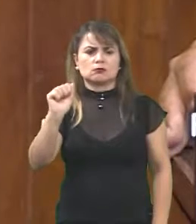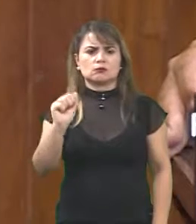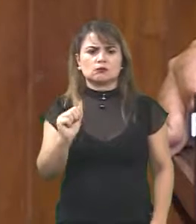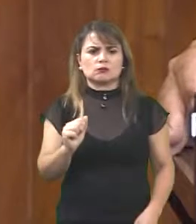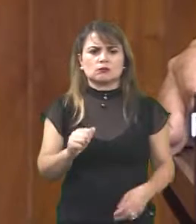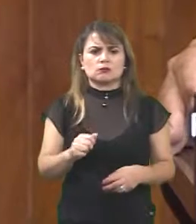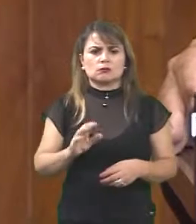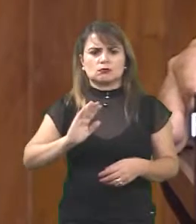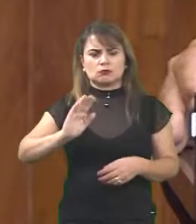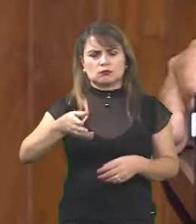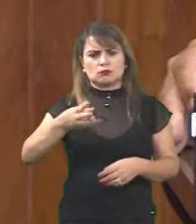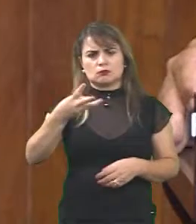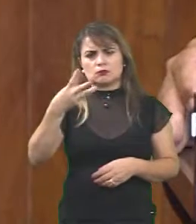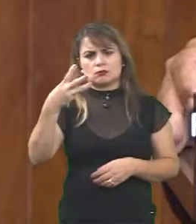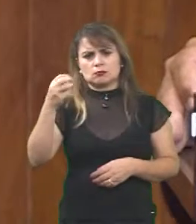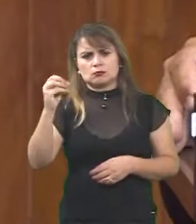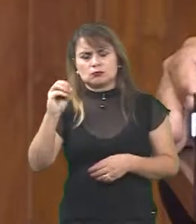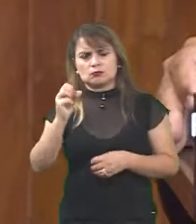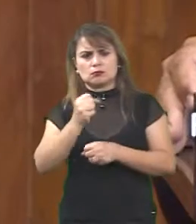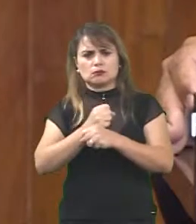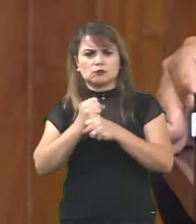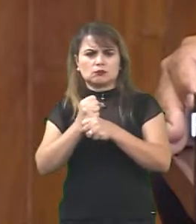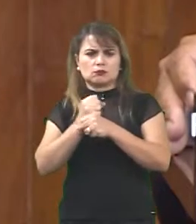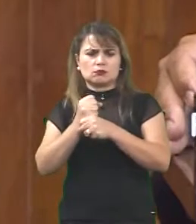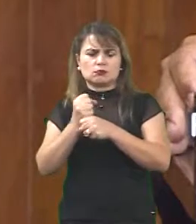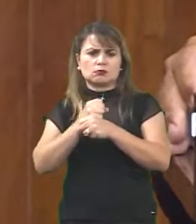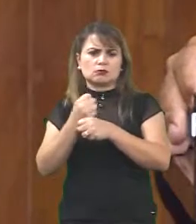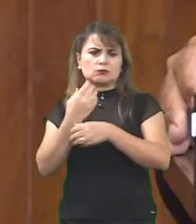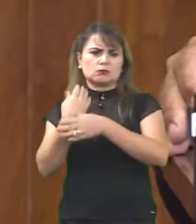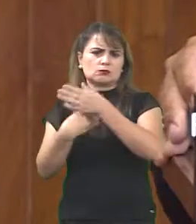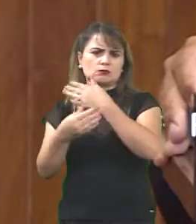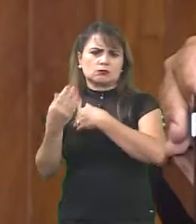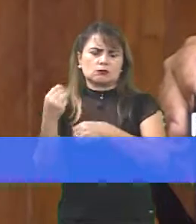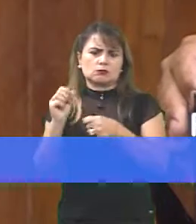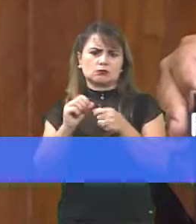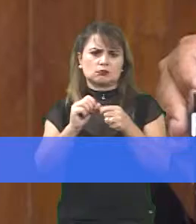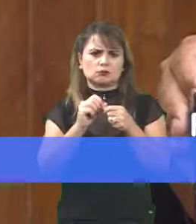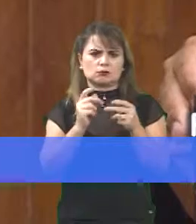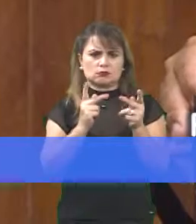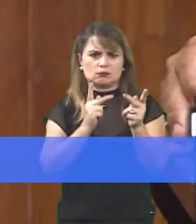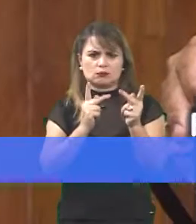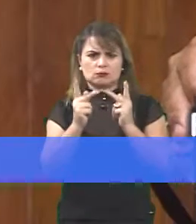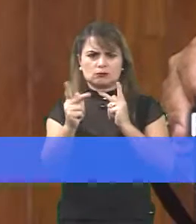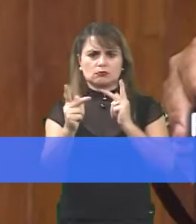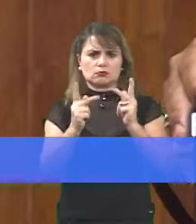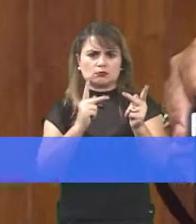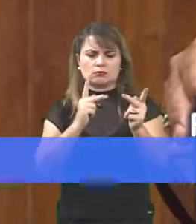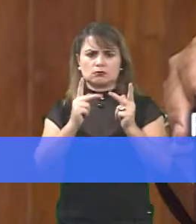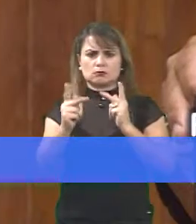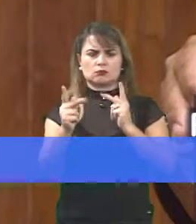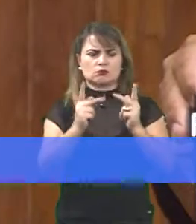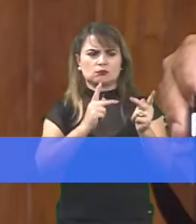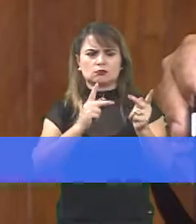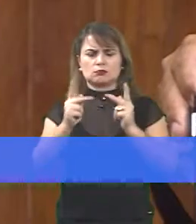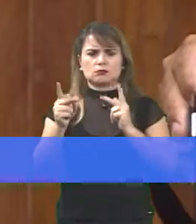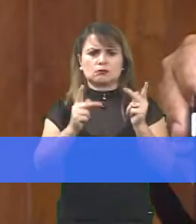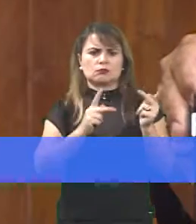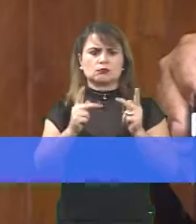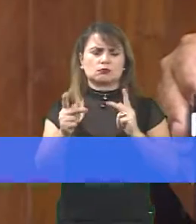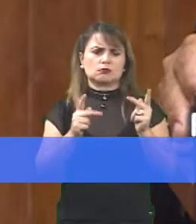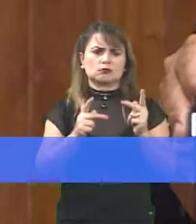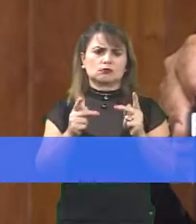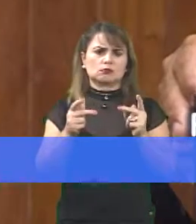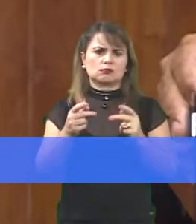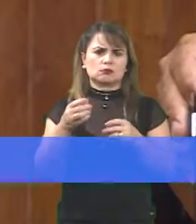situação, foi feito a Avenida Eliezer Rocha, aquela das torres, Cícero, e parou